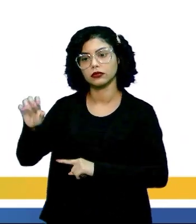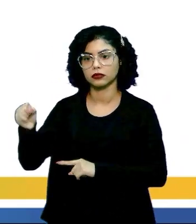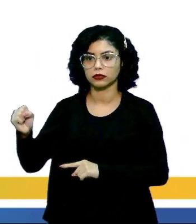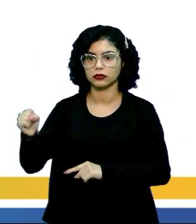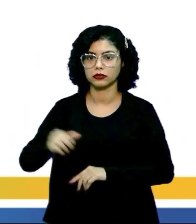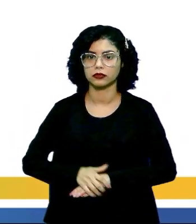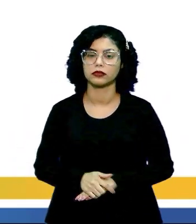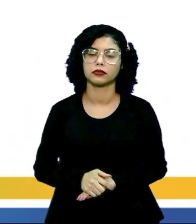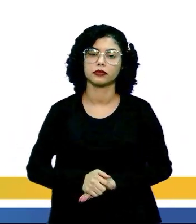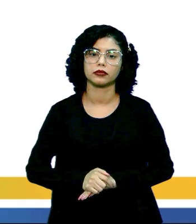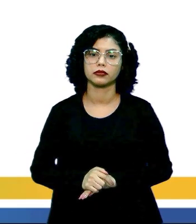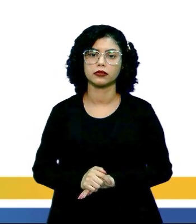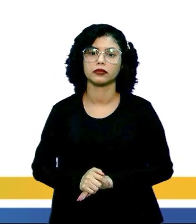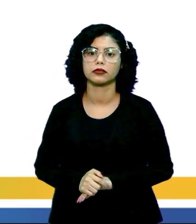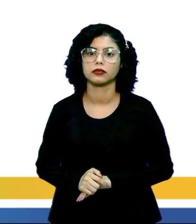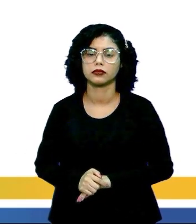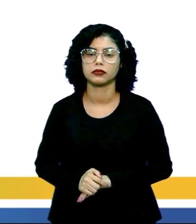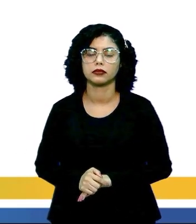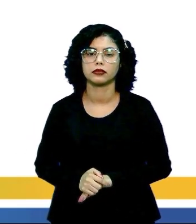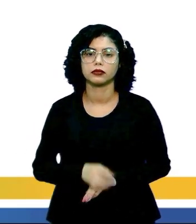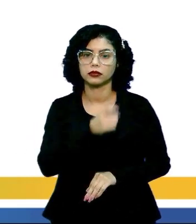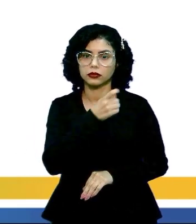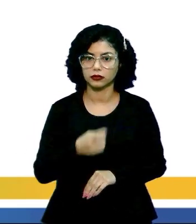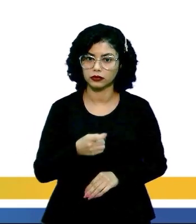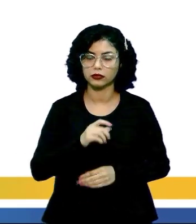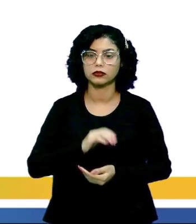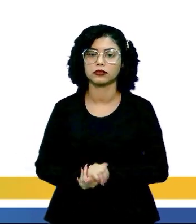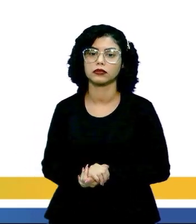vezes 48. X é